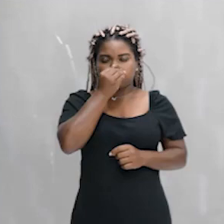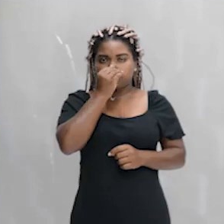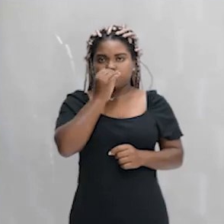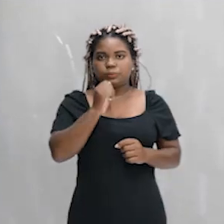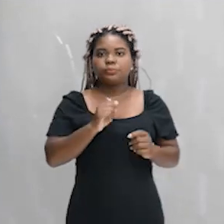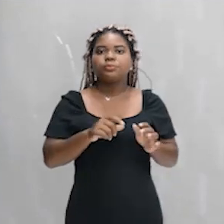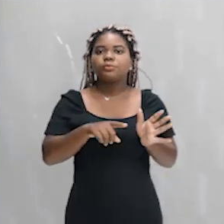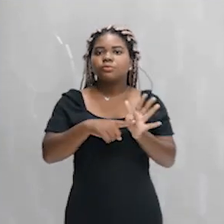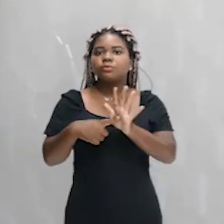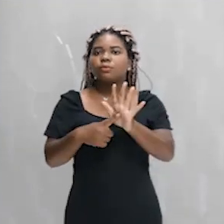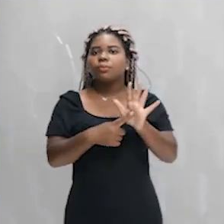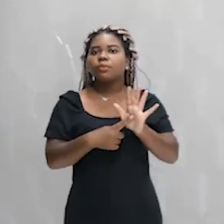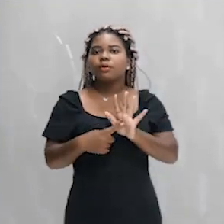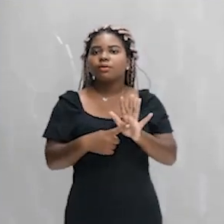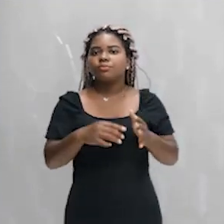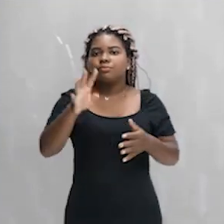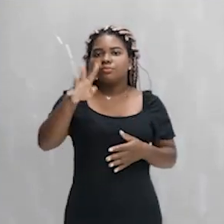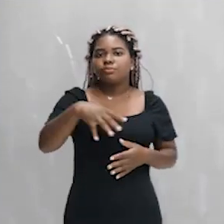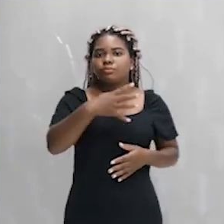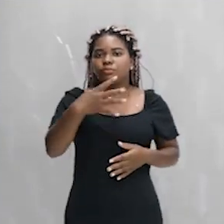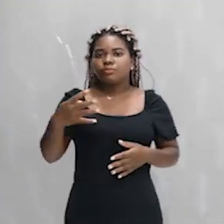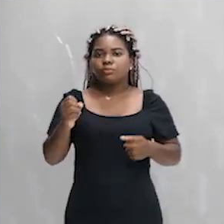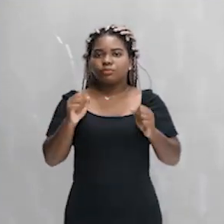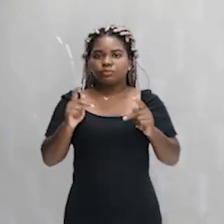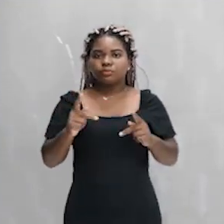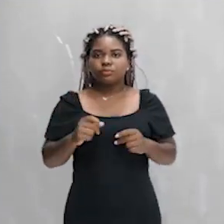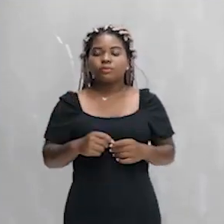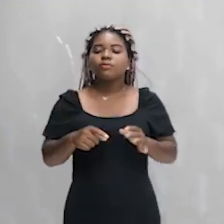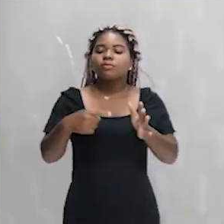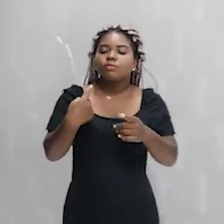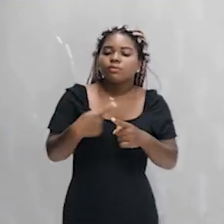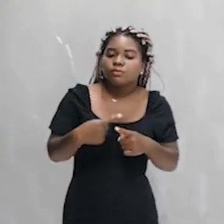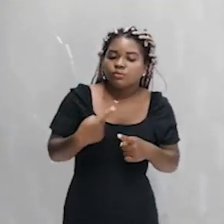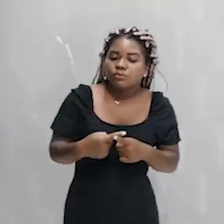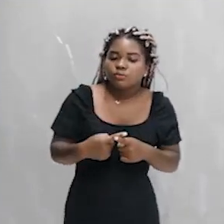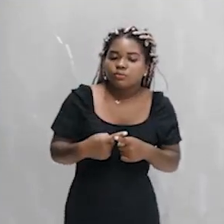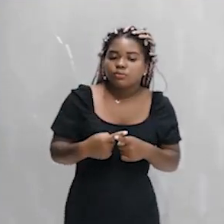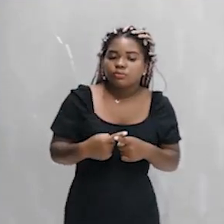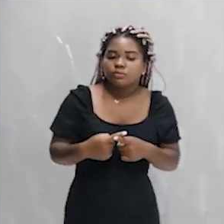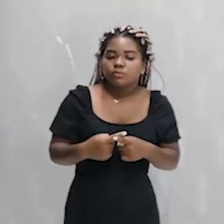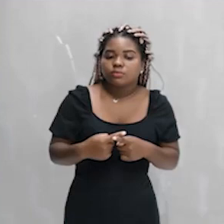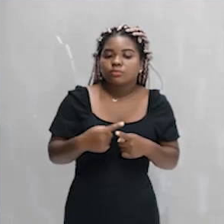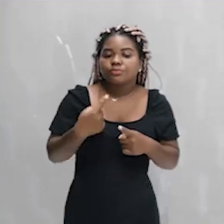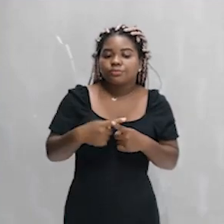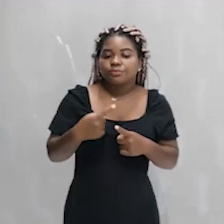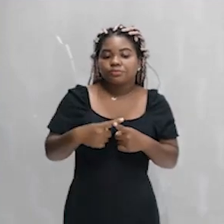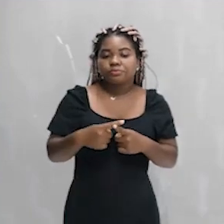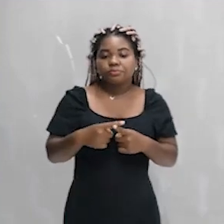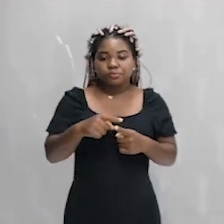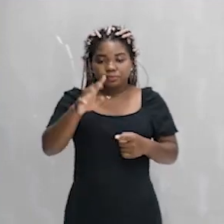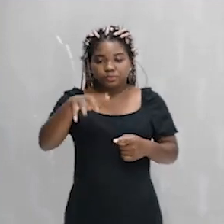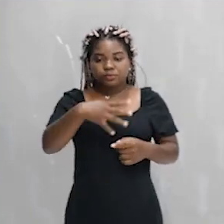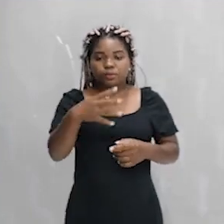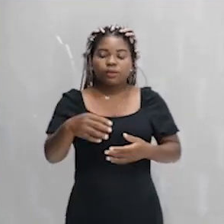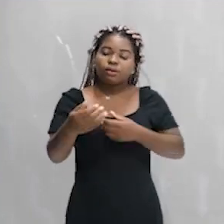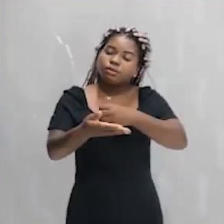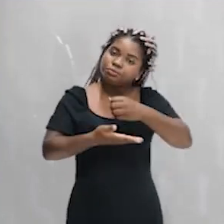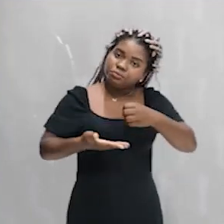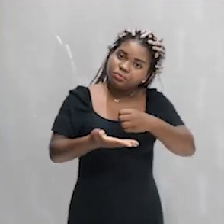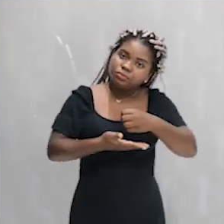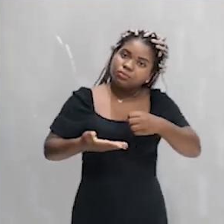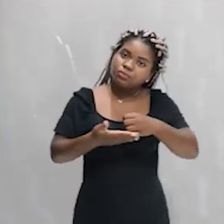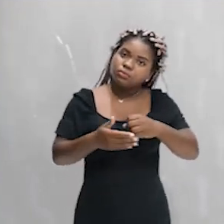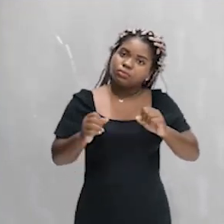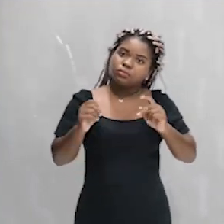porventura aparecer uma tabela, no nosso caso apareceu. Por quê? Porque ela é para que você não se perca ou não se confunda